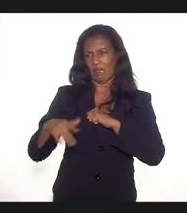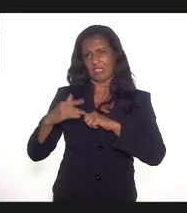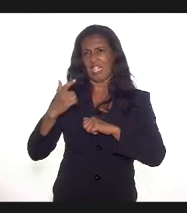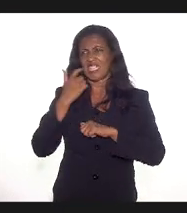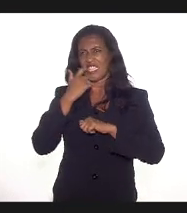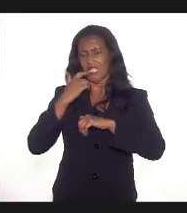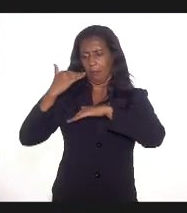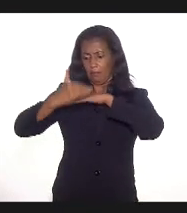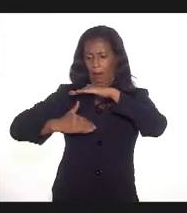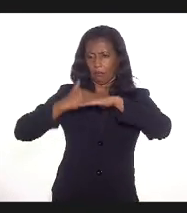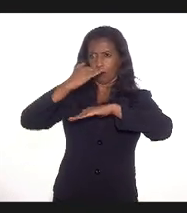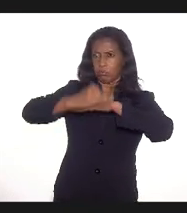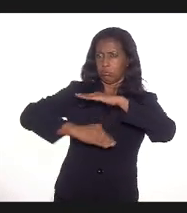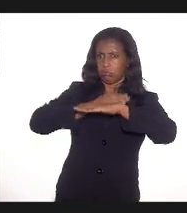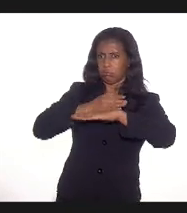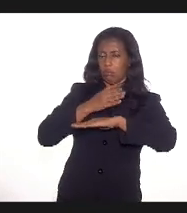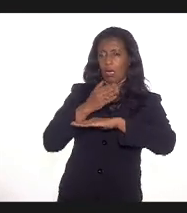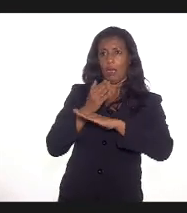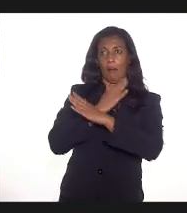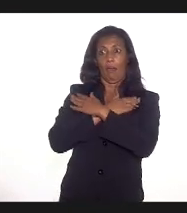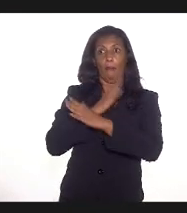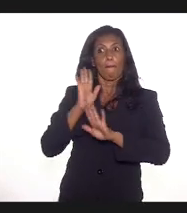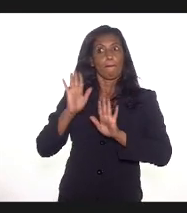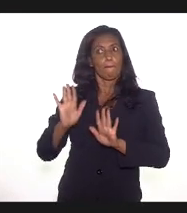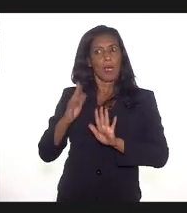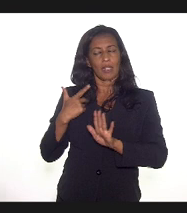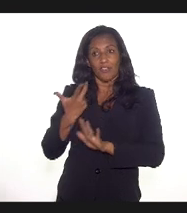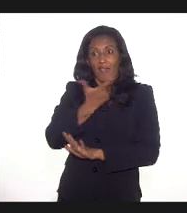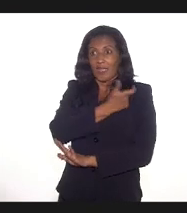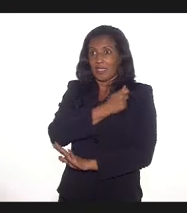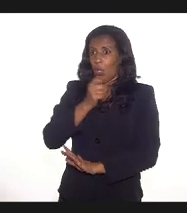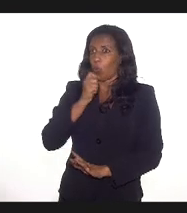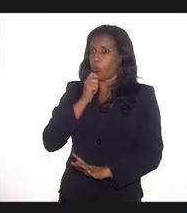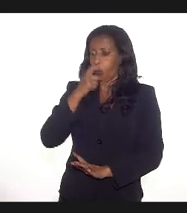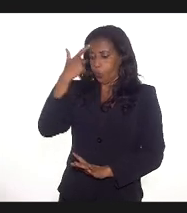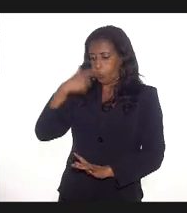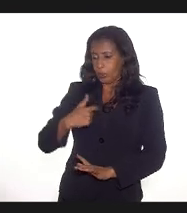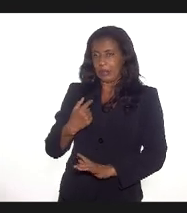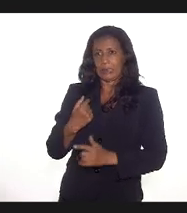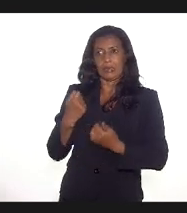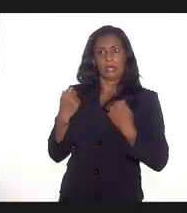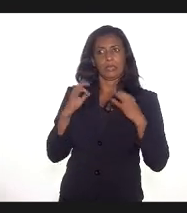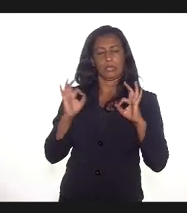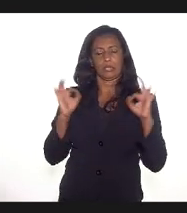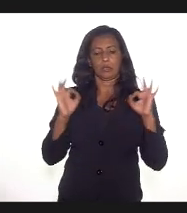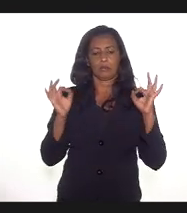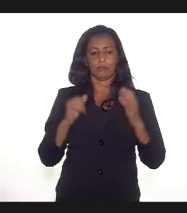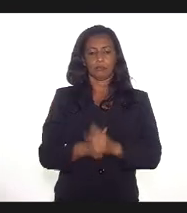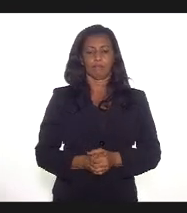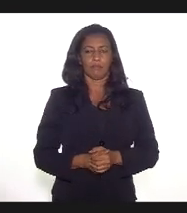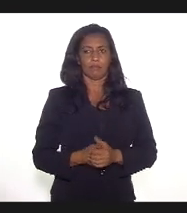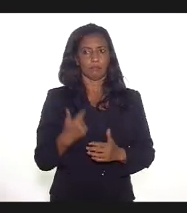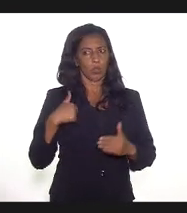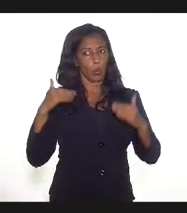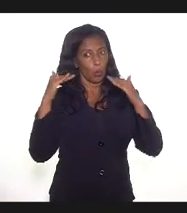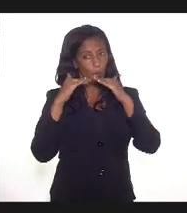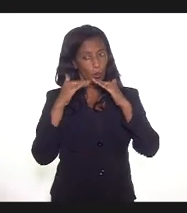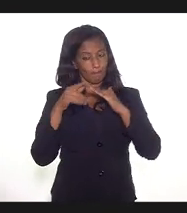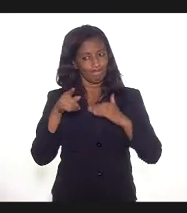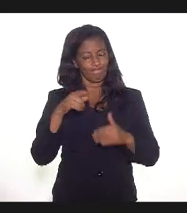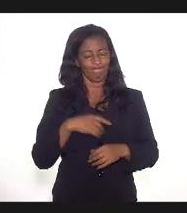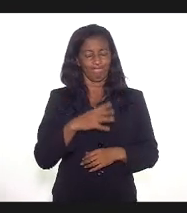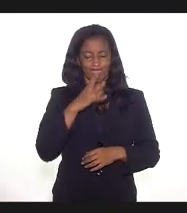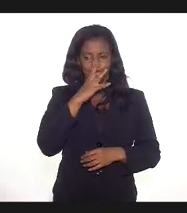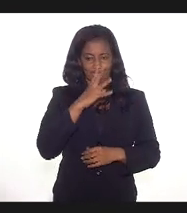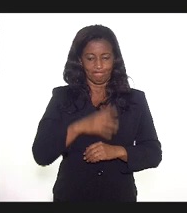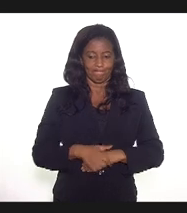tal, mas a gente mesmo não é vacinado. Não teve, eu falei assim, olha, eu concordo contigo.